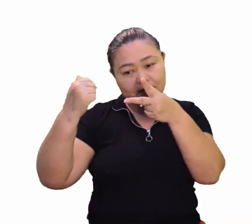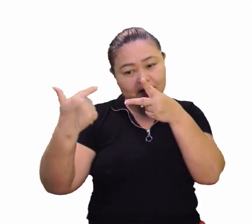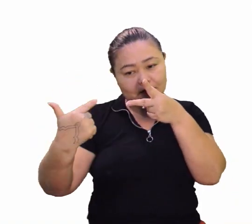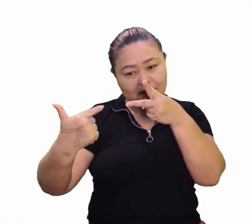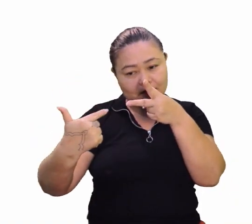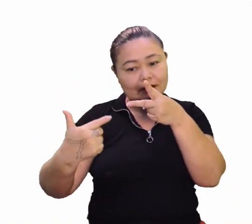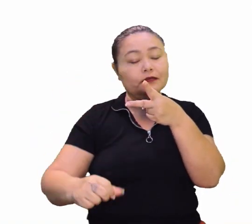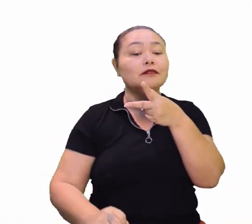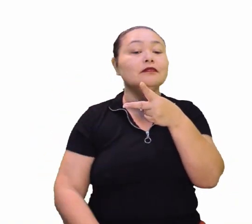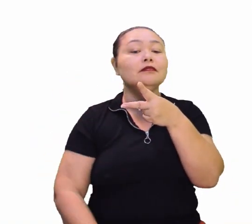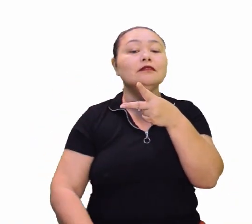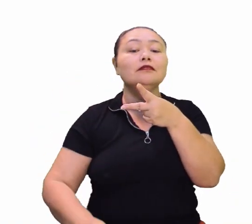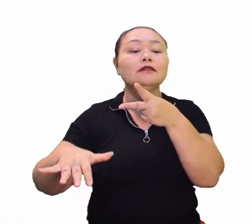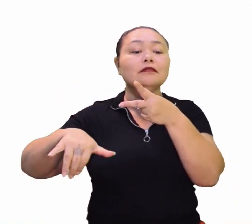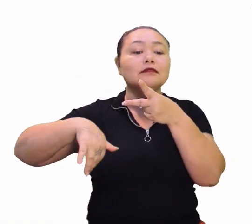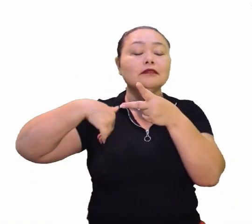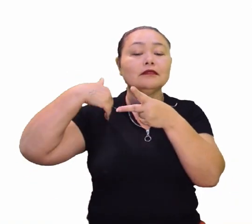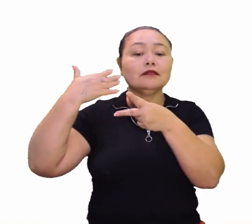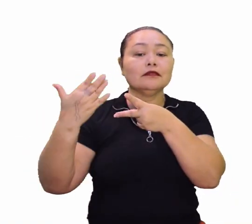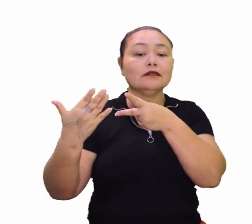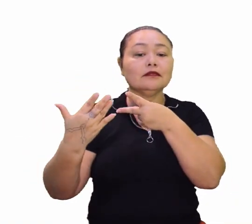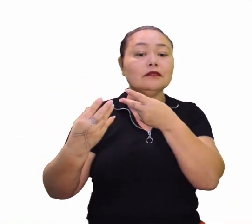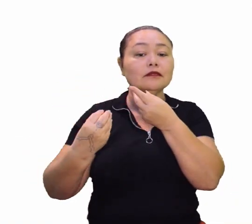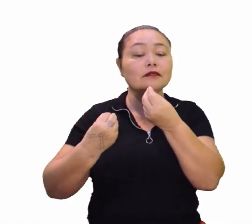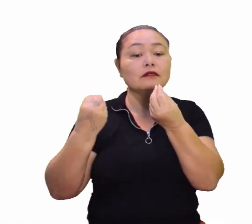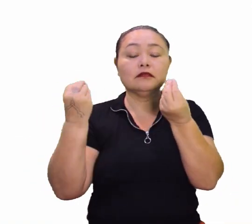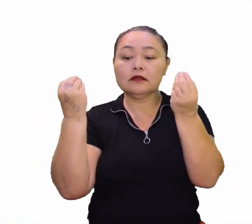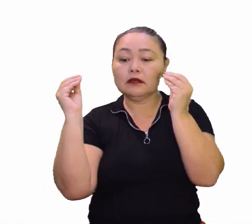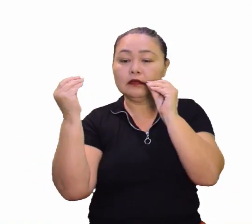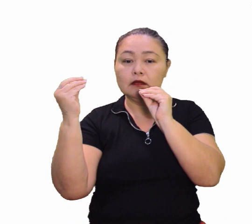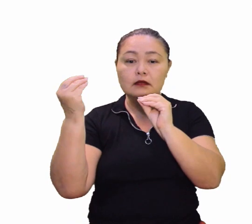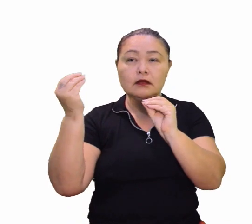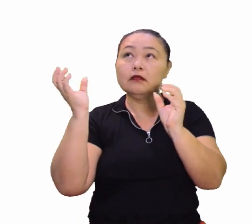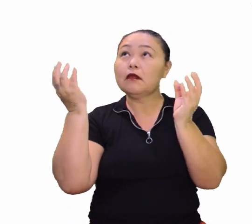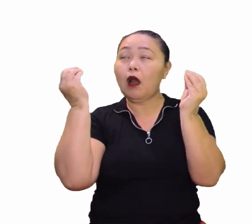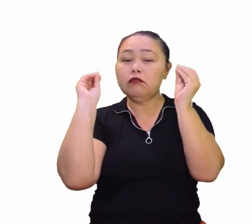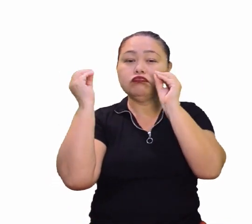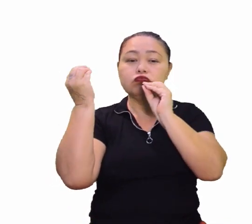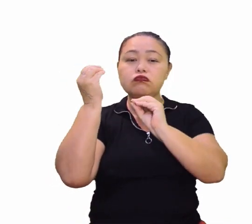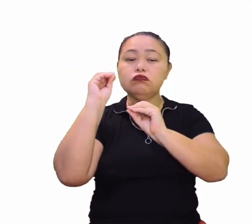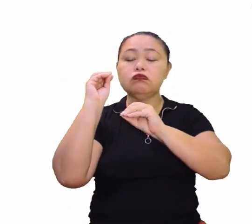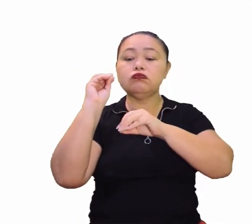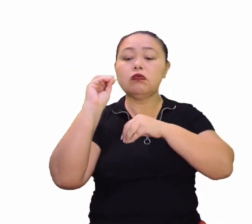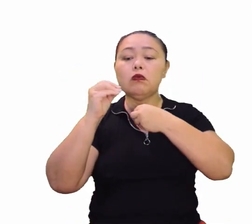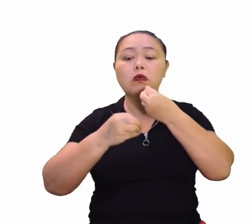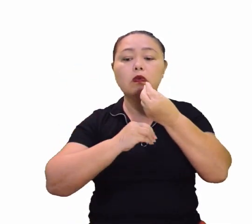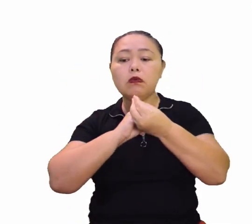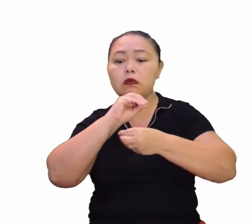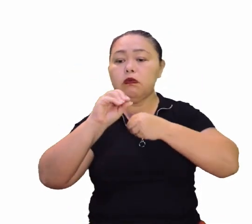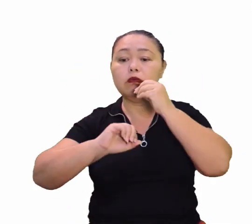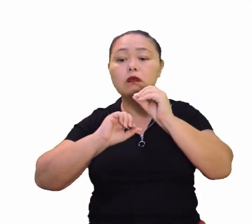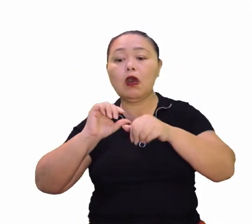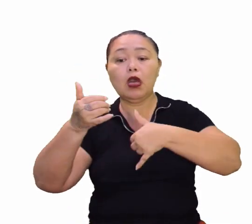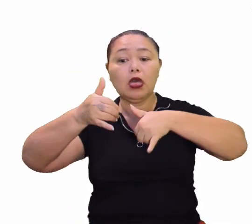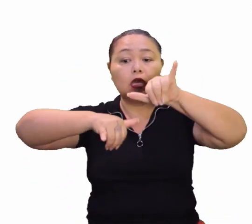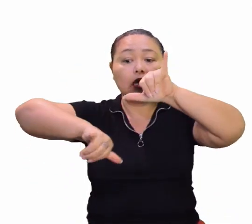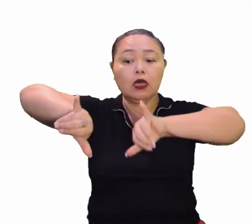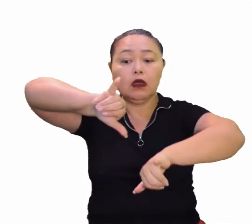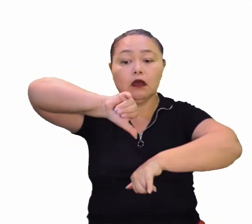Os secundários são aqueles que formados na atmosfera através de reação